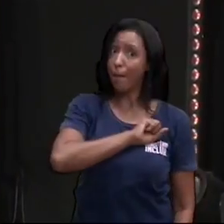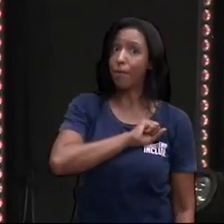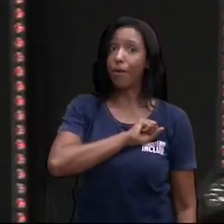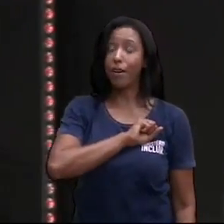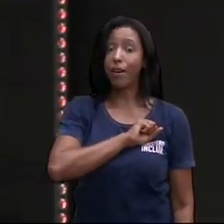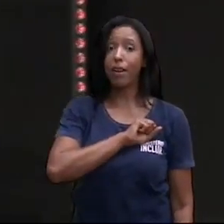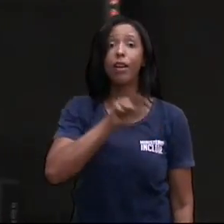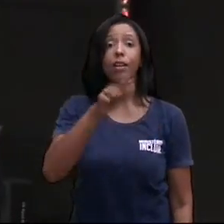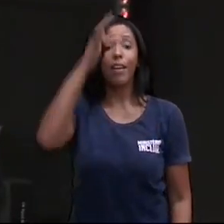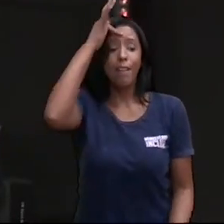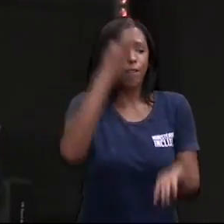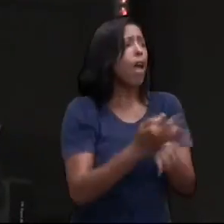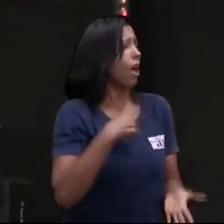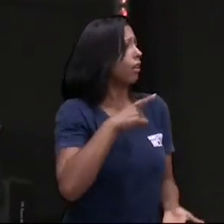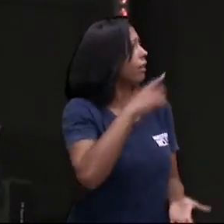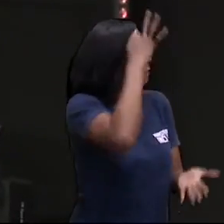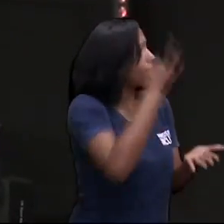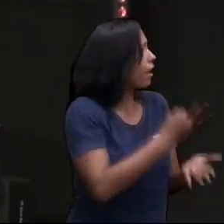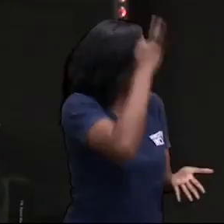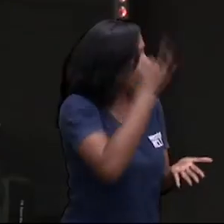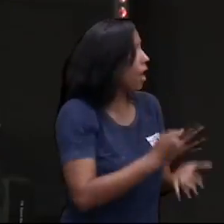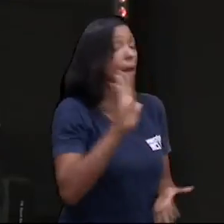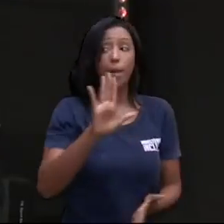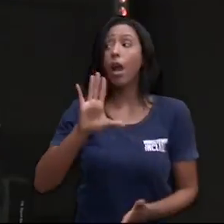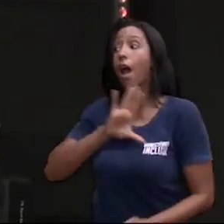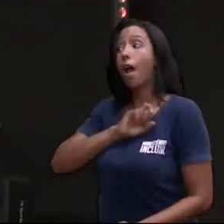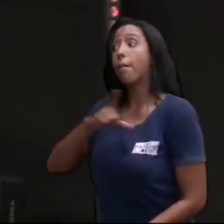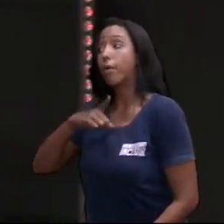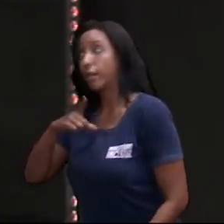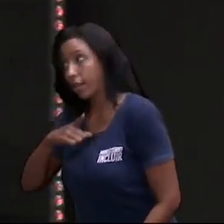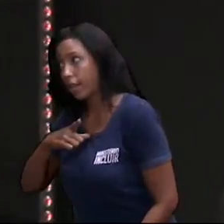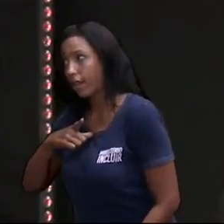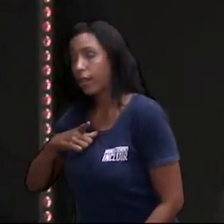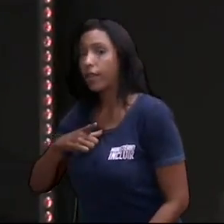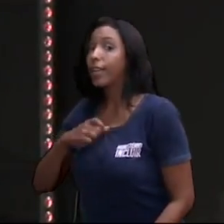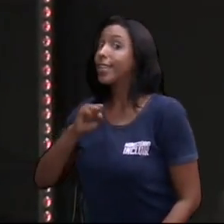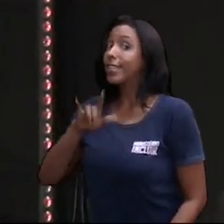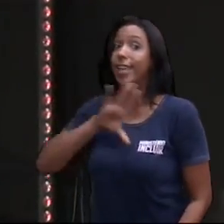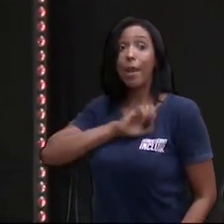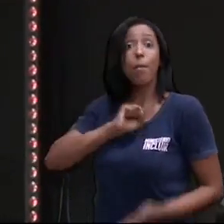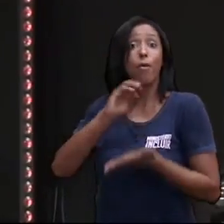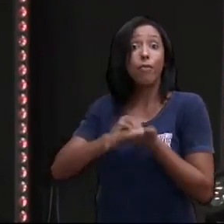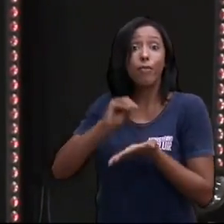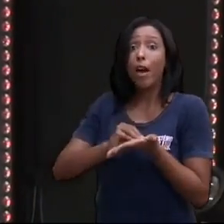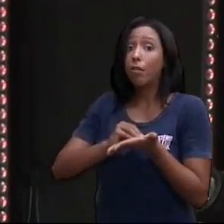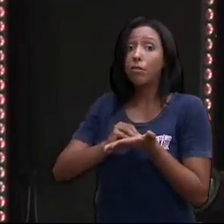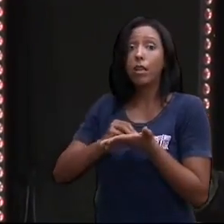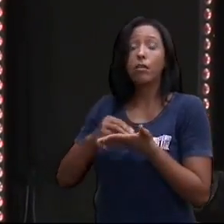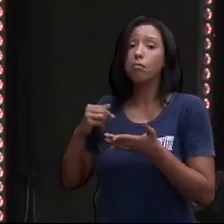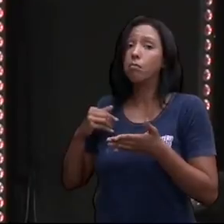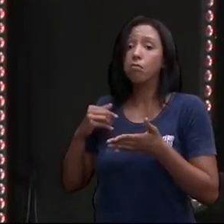eu tenho fé a sua feia tá no ambiente do amor não não tá não prospera o